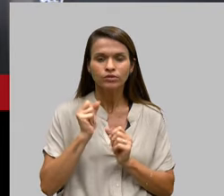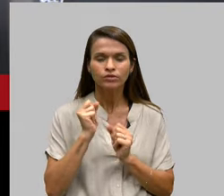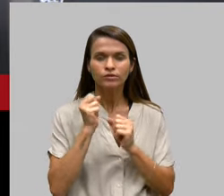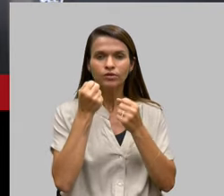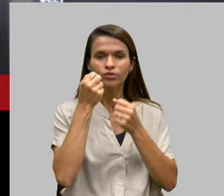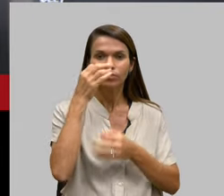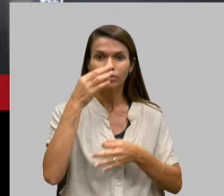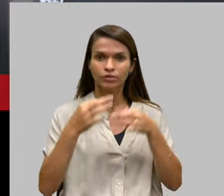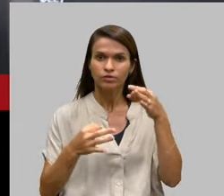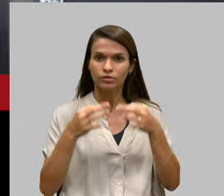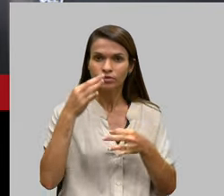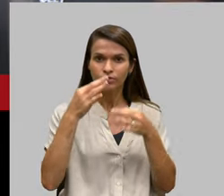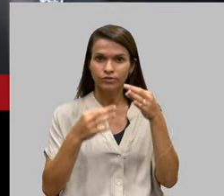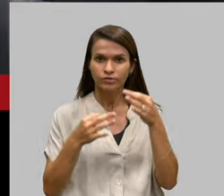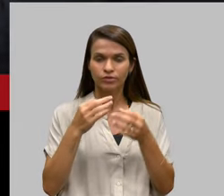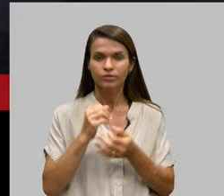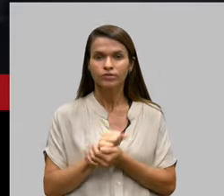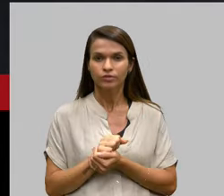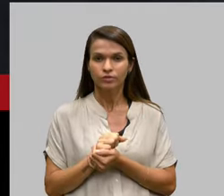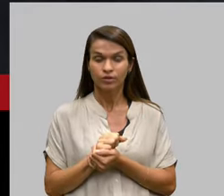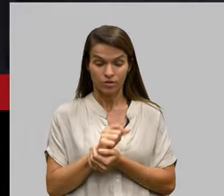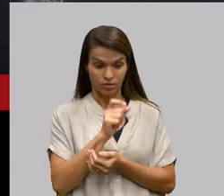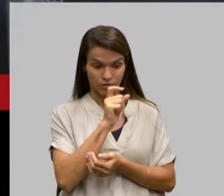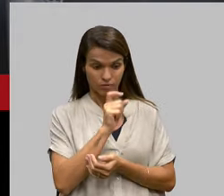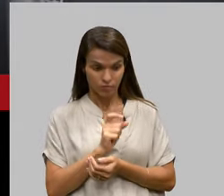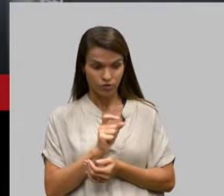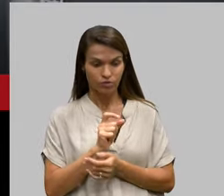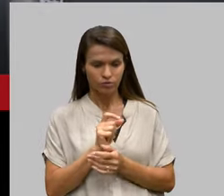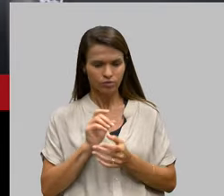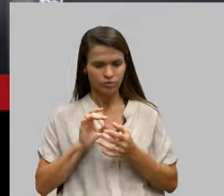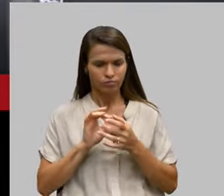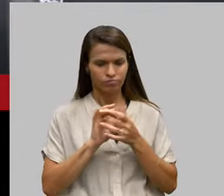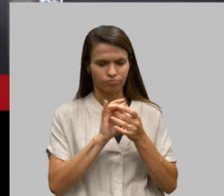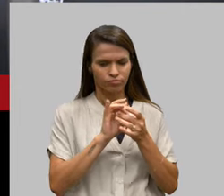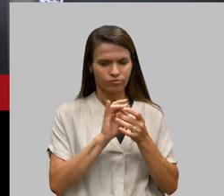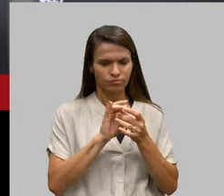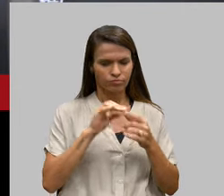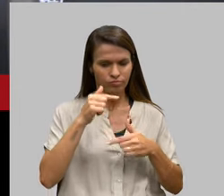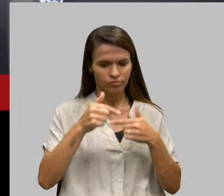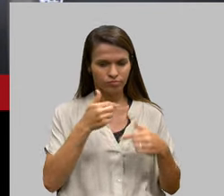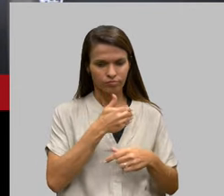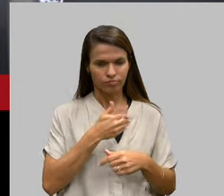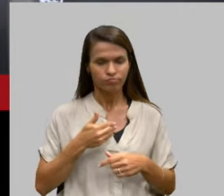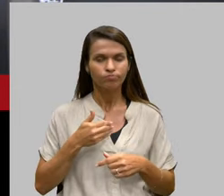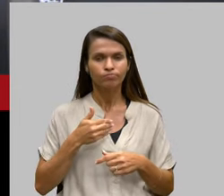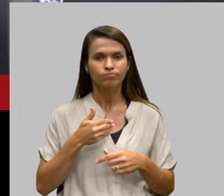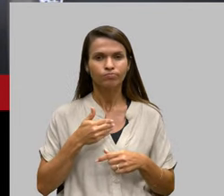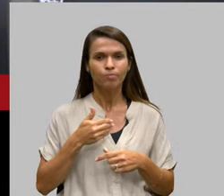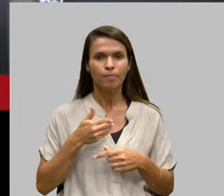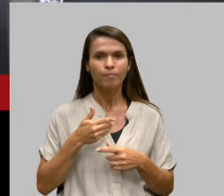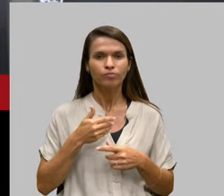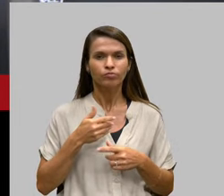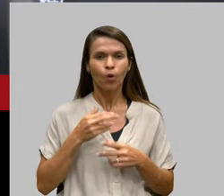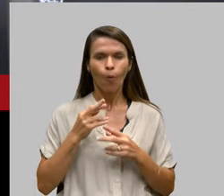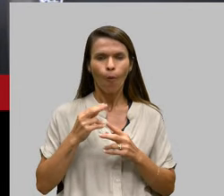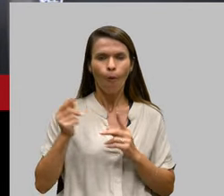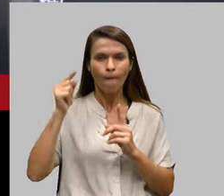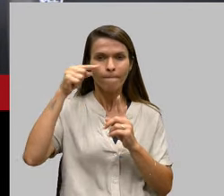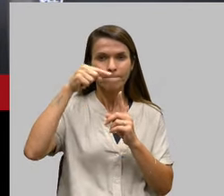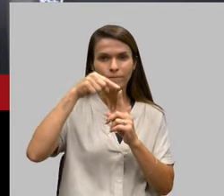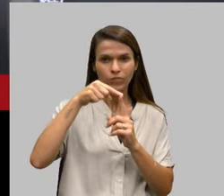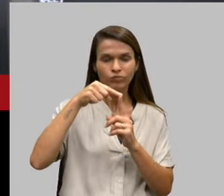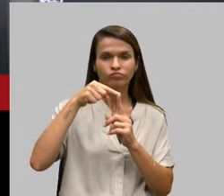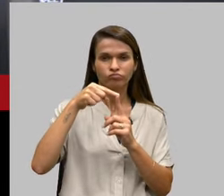pessoas no no que tan ao serviço público buscaram uma estabilidade financeira por meio de normas a